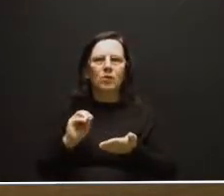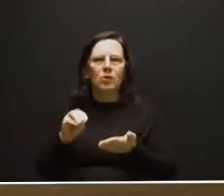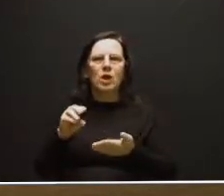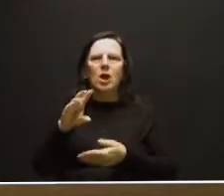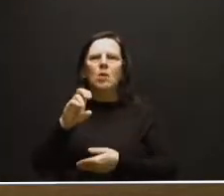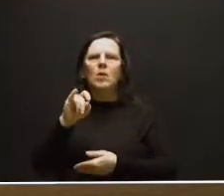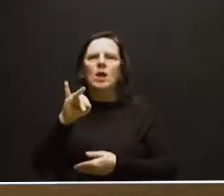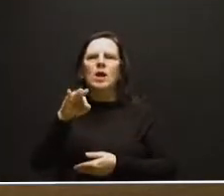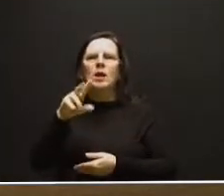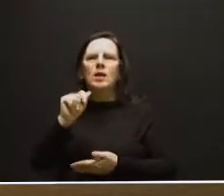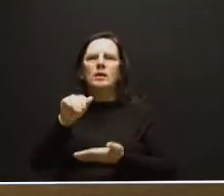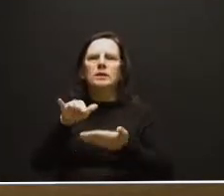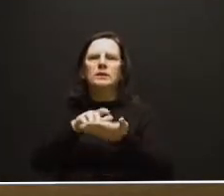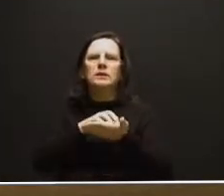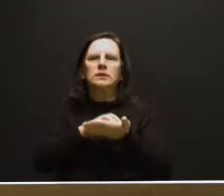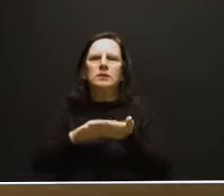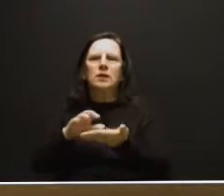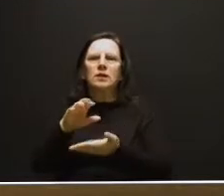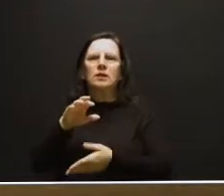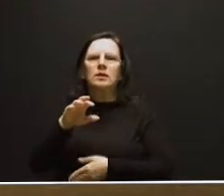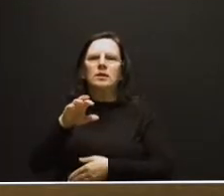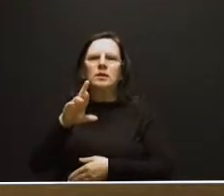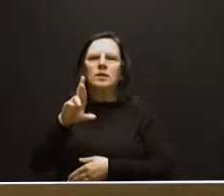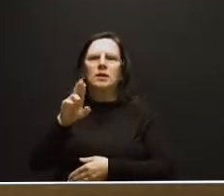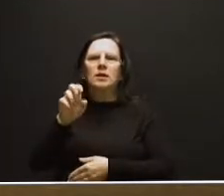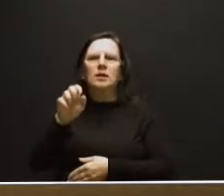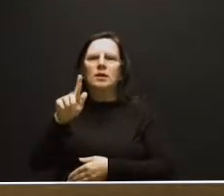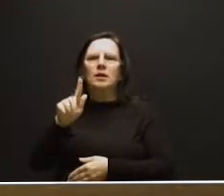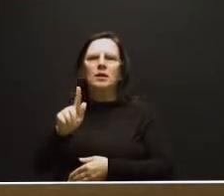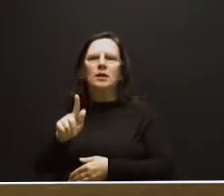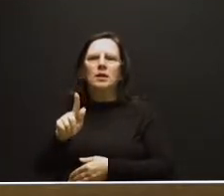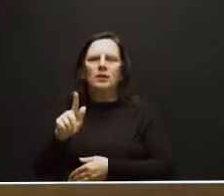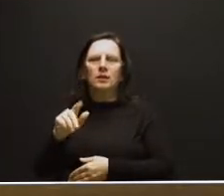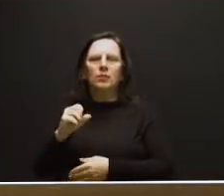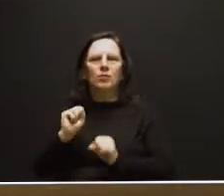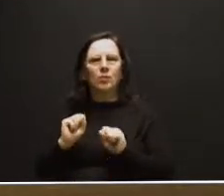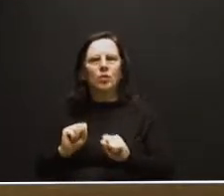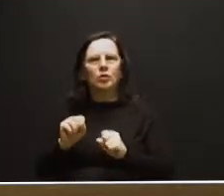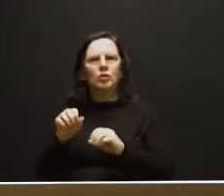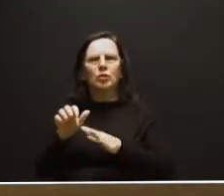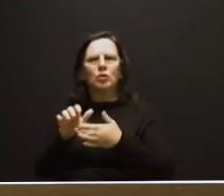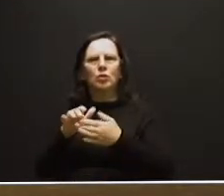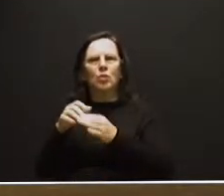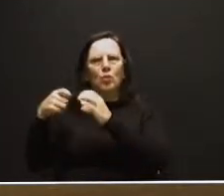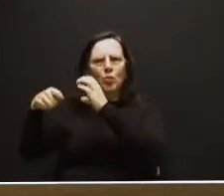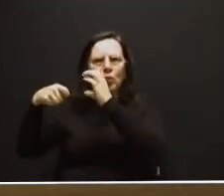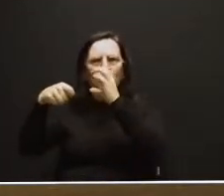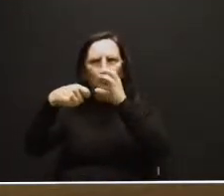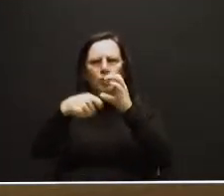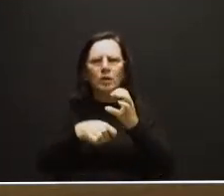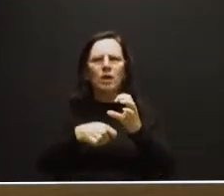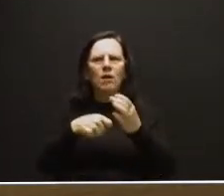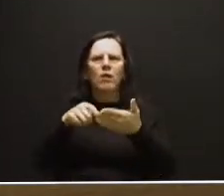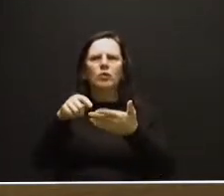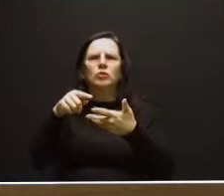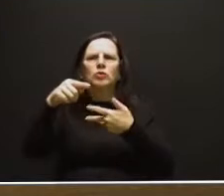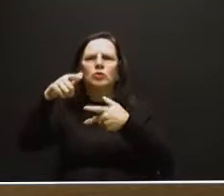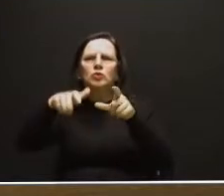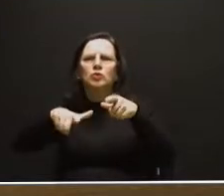o sisreg para que a gente consiga monitorar as vagas do hospital